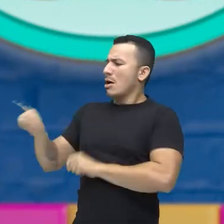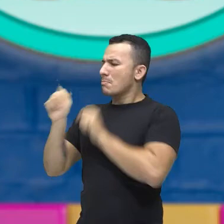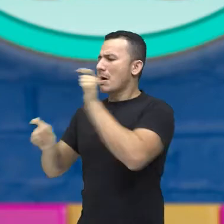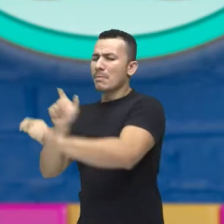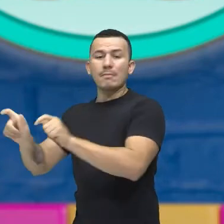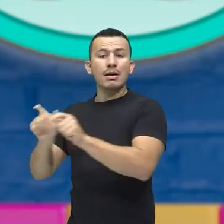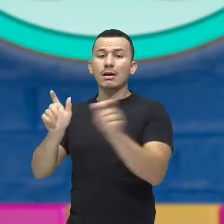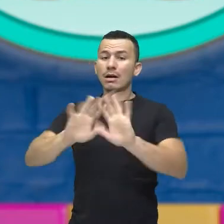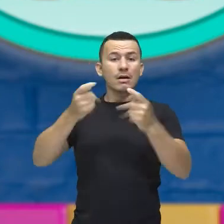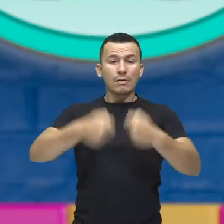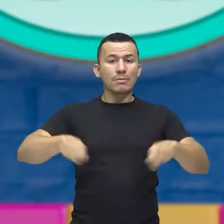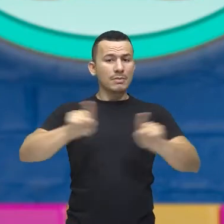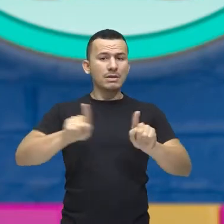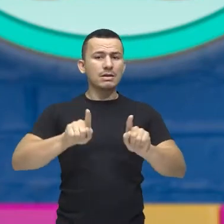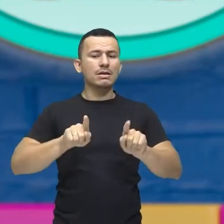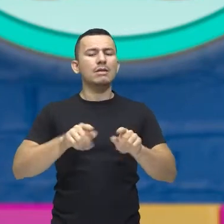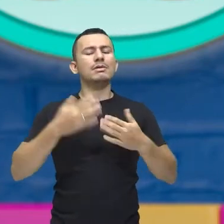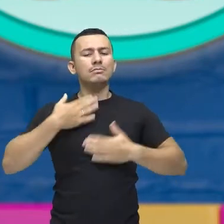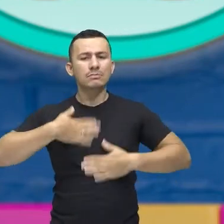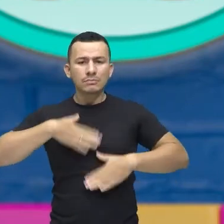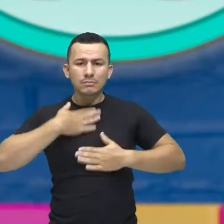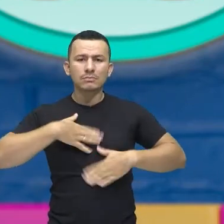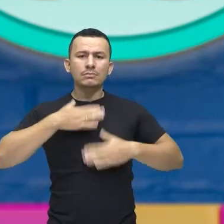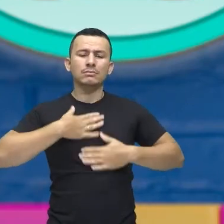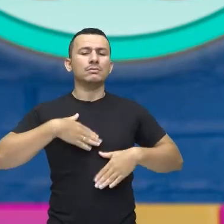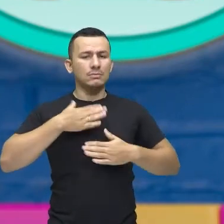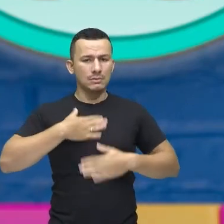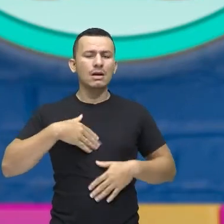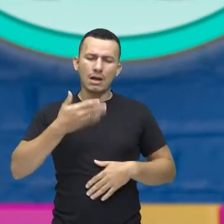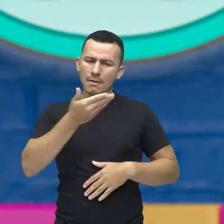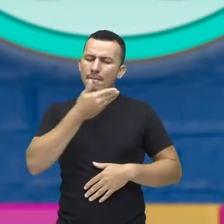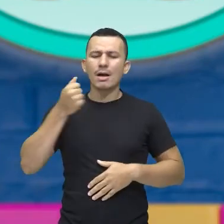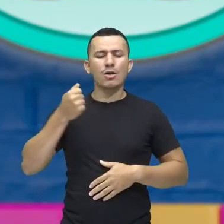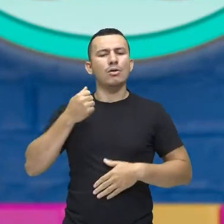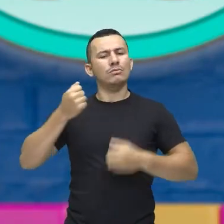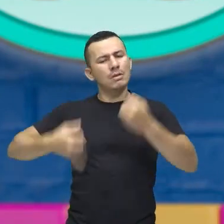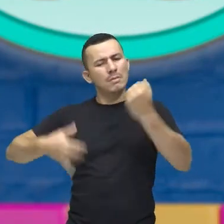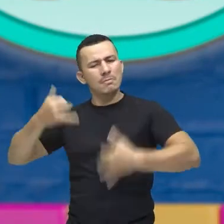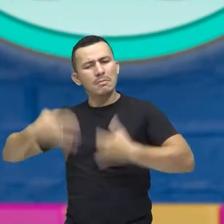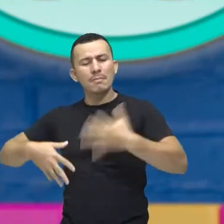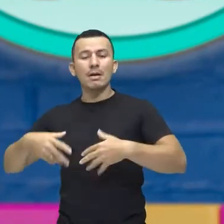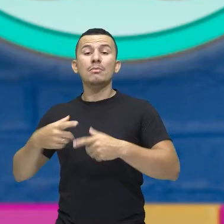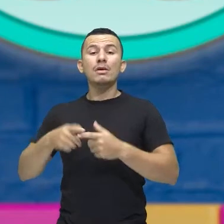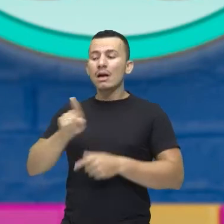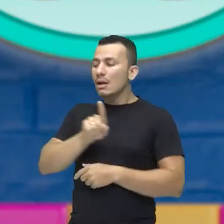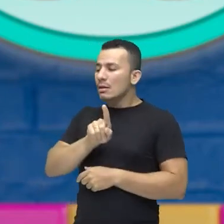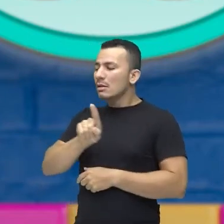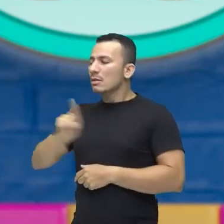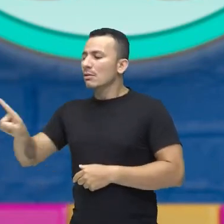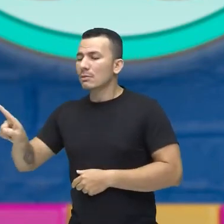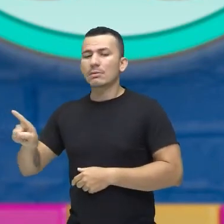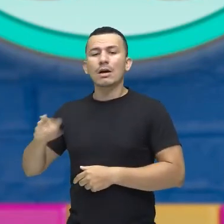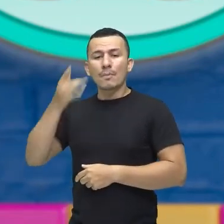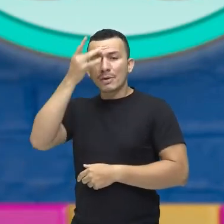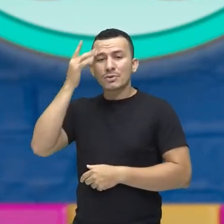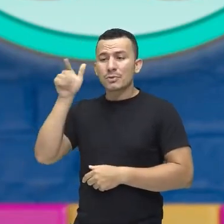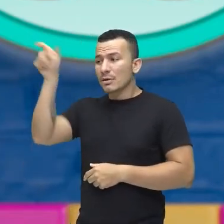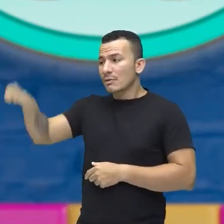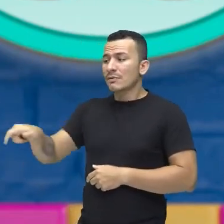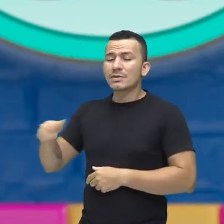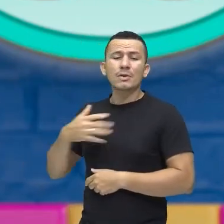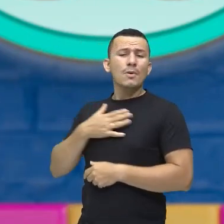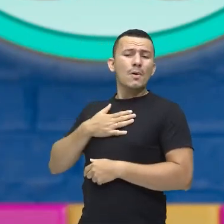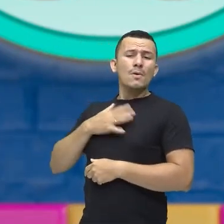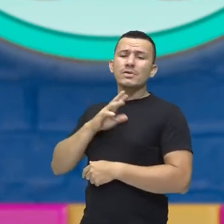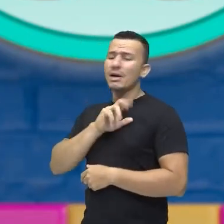conversa não violenta, fala não violenta, que com certeza alcança mais resultados. Então às vezes esse não é para alguém que eu amo, é para o meu